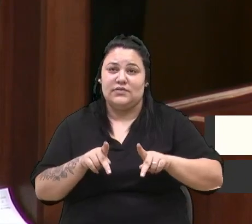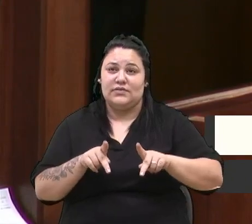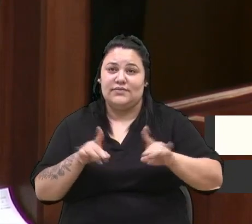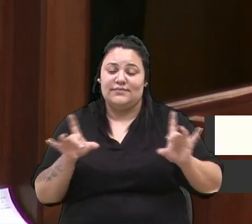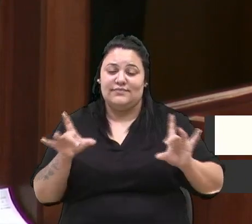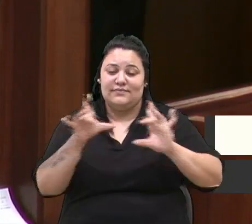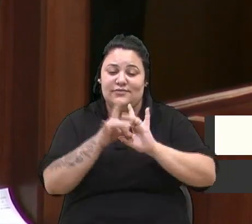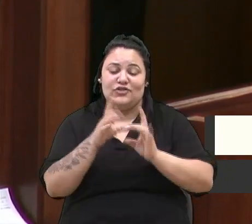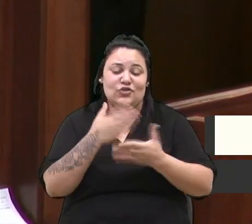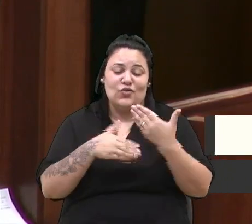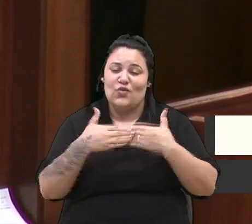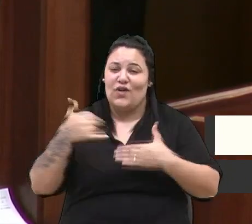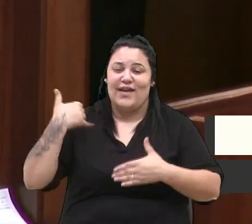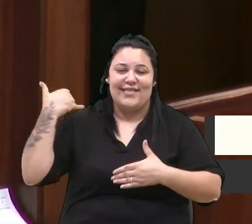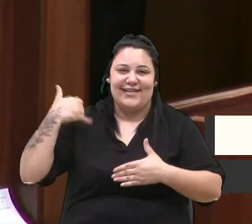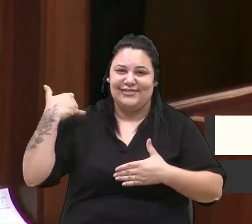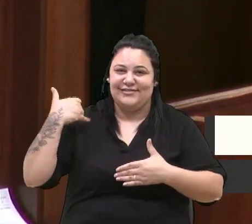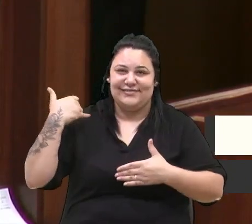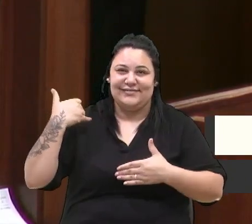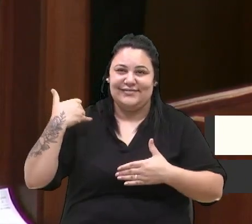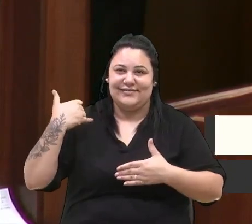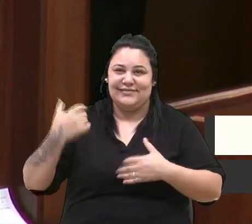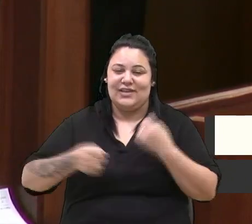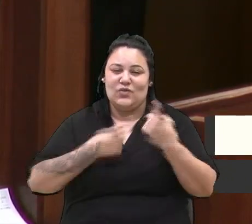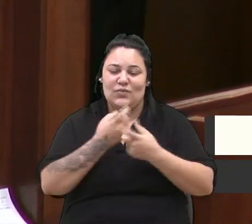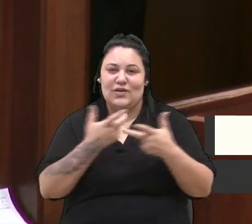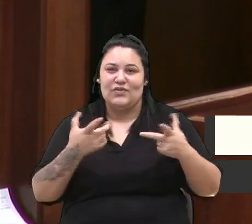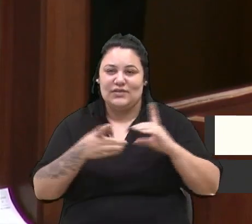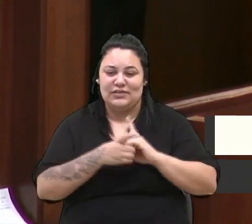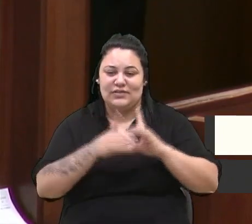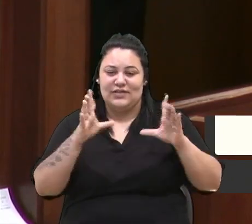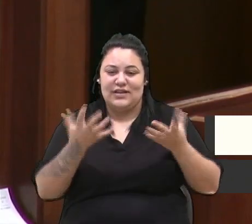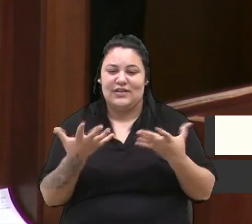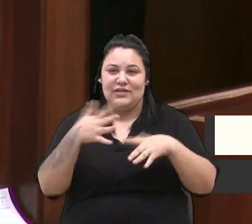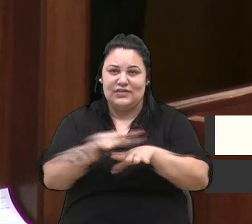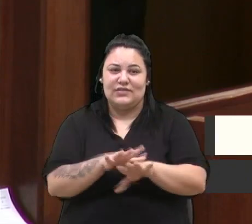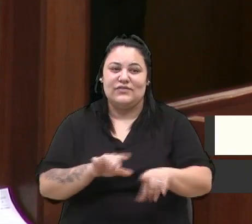gerações e que fosse algo democrático, inclusivo.